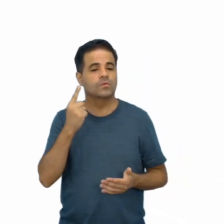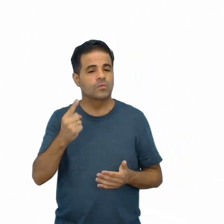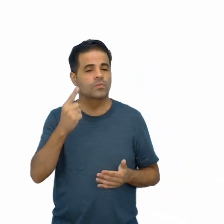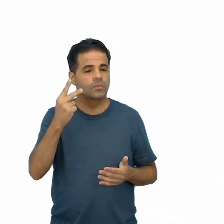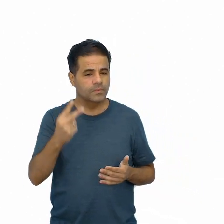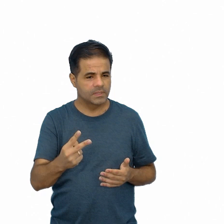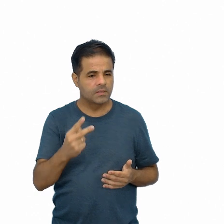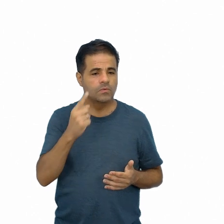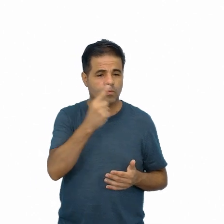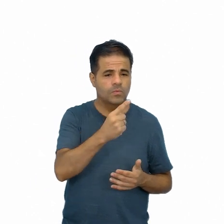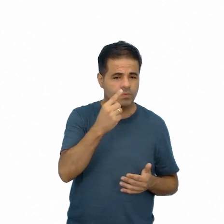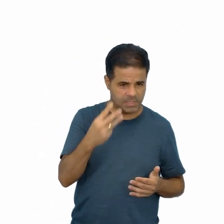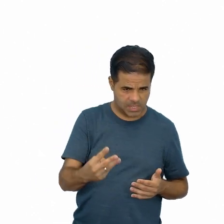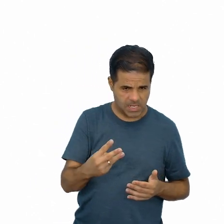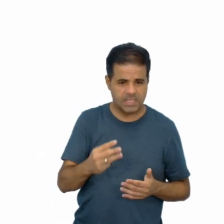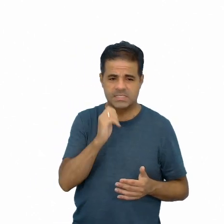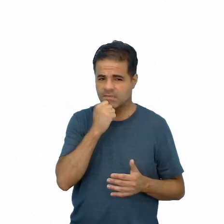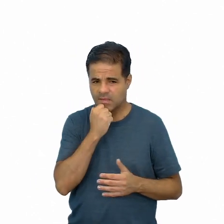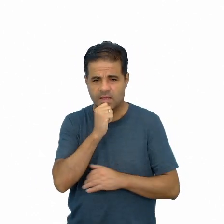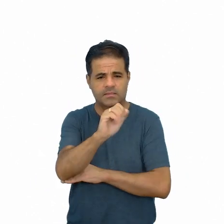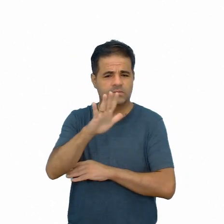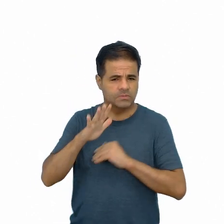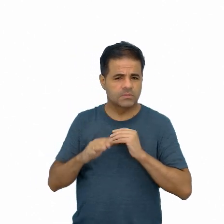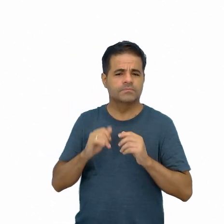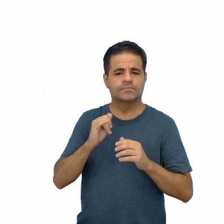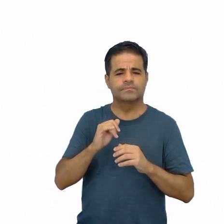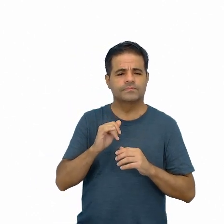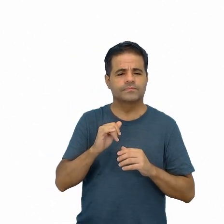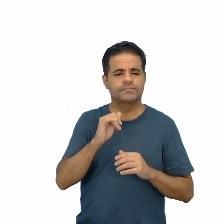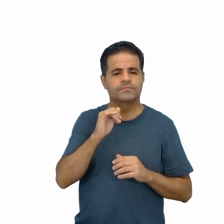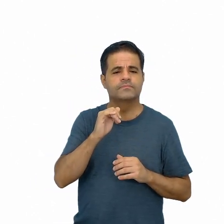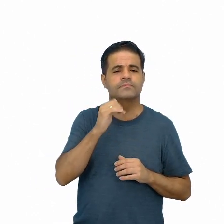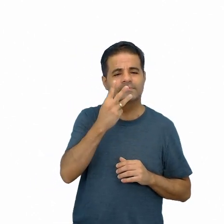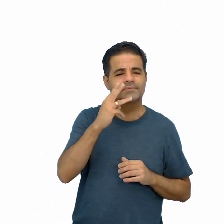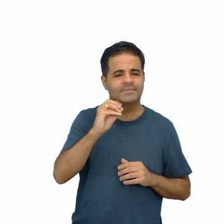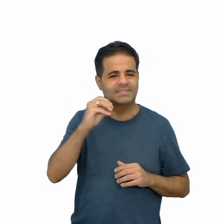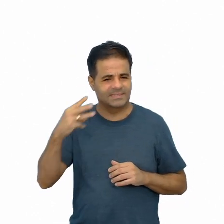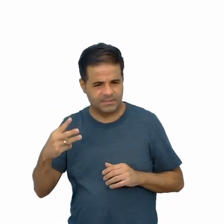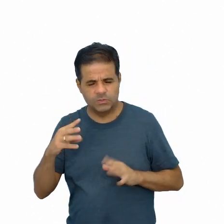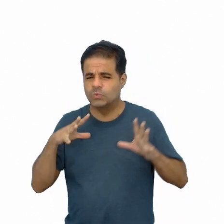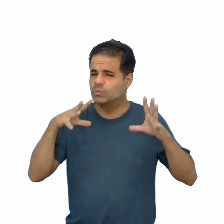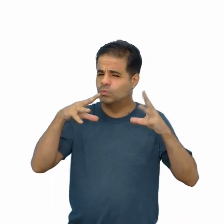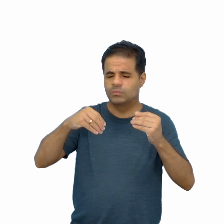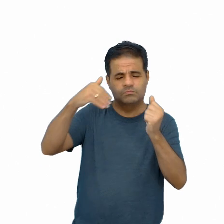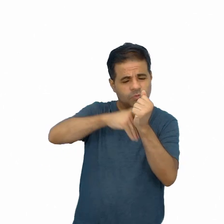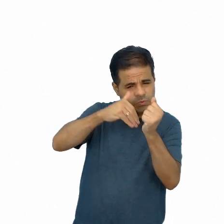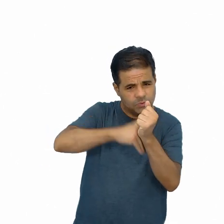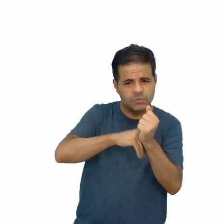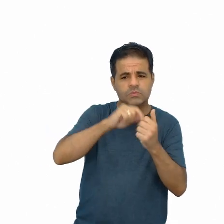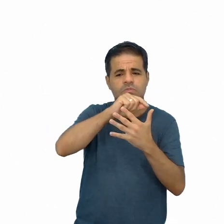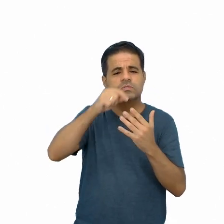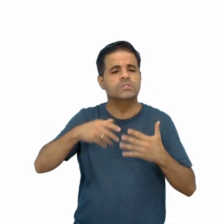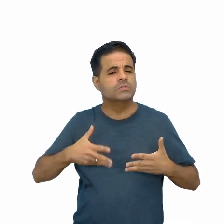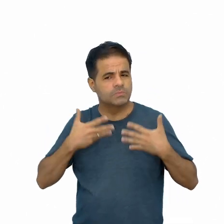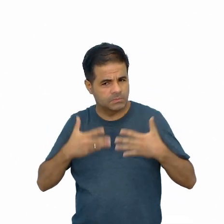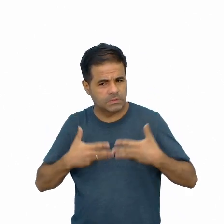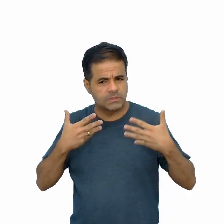3 ali, ciências, natureza e tecnologias, 303. Todos esses códigos, eles têm uma relação,